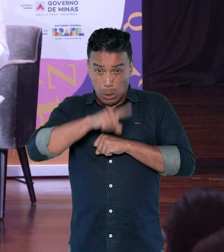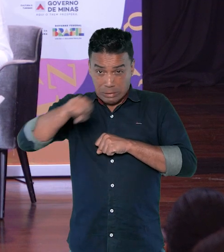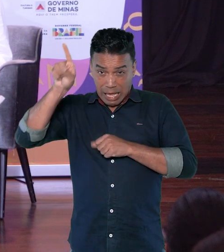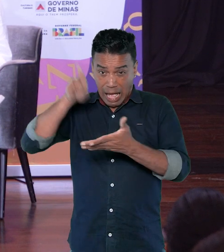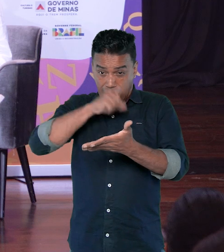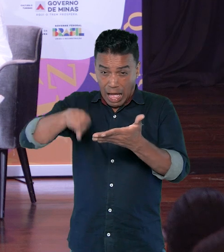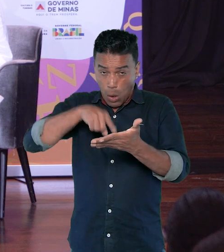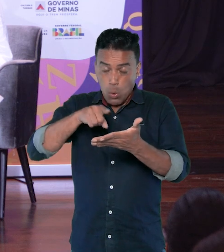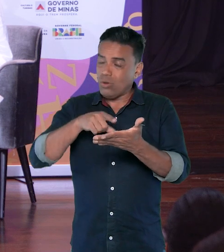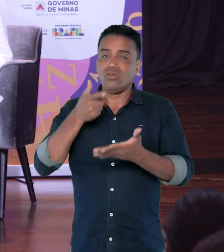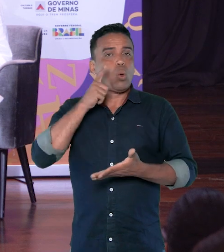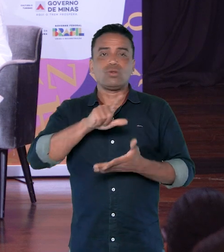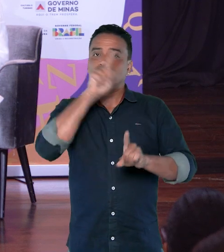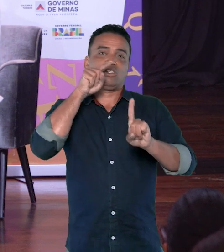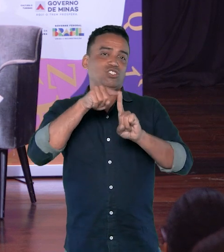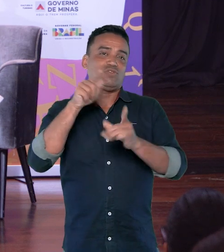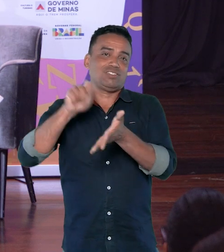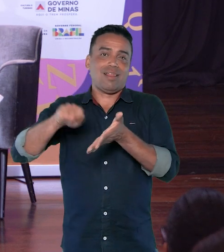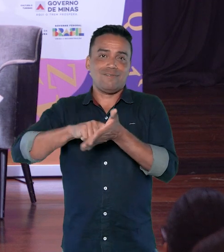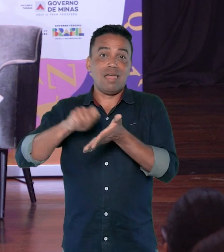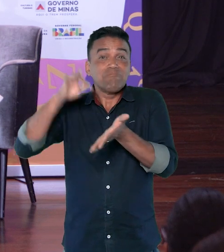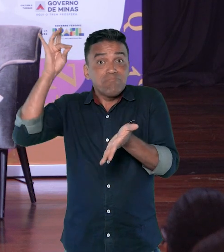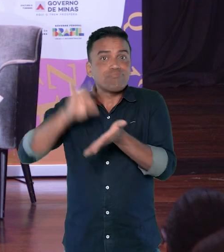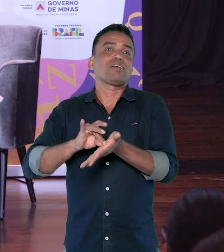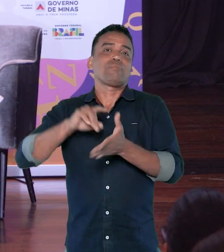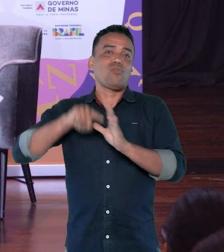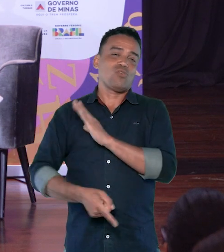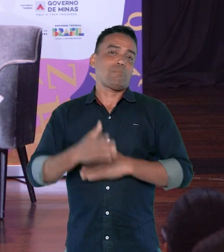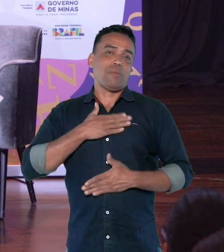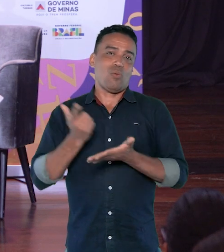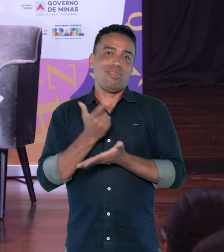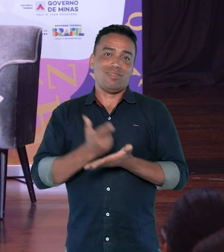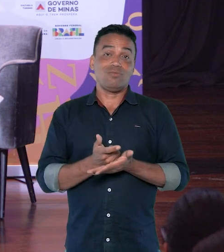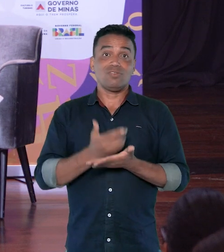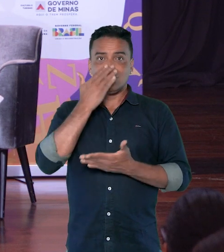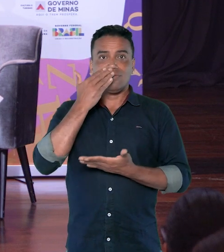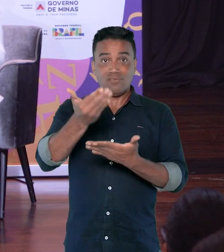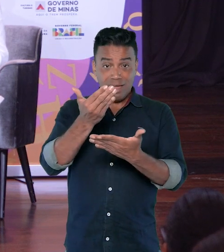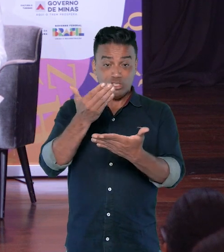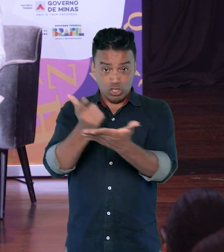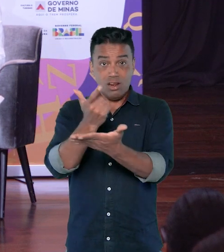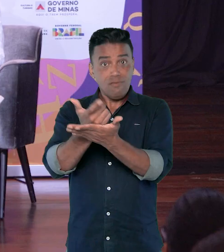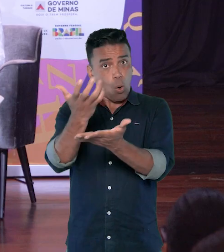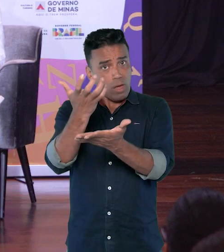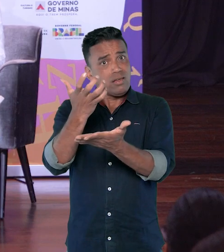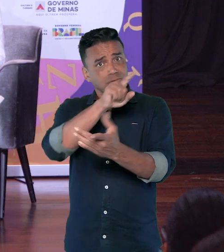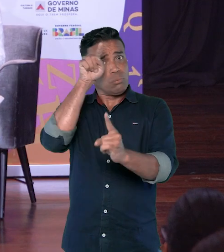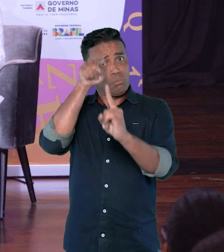queria escrever. E o que vocês têm aí na frente de vocês é o livro que eu quis